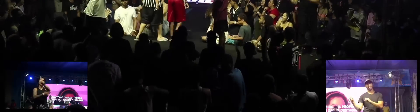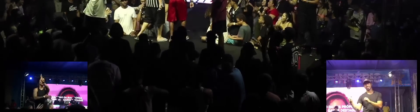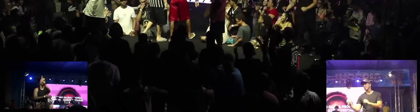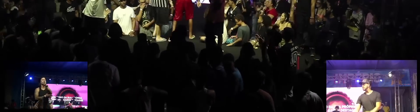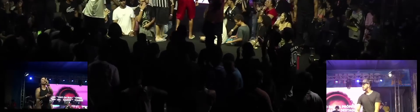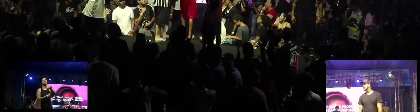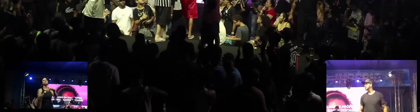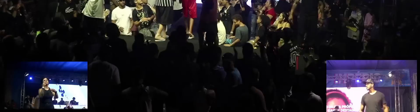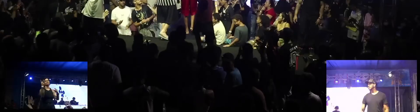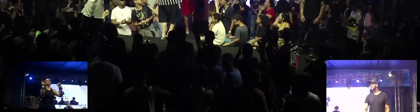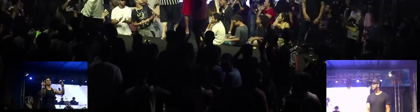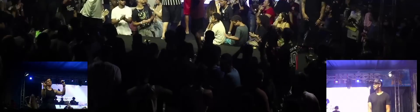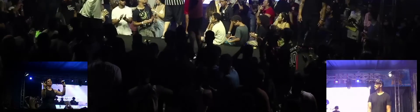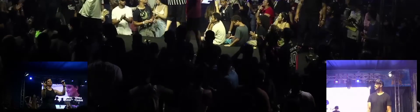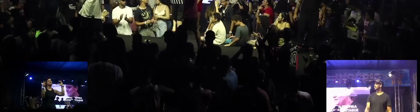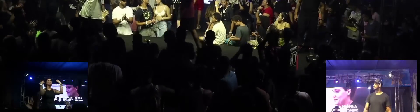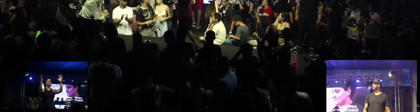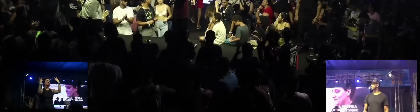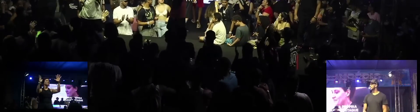pro Nego Drama família